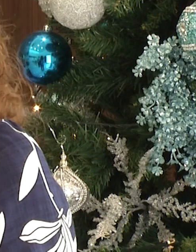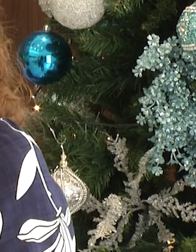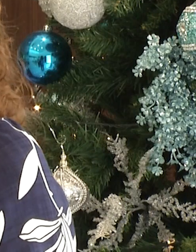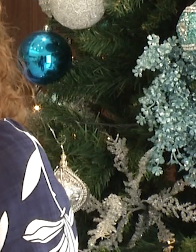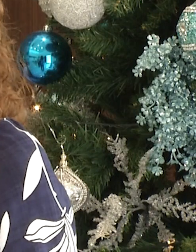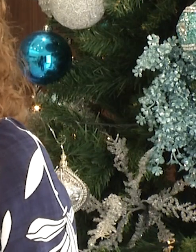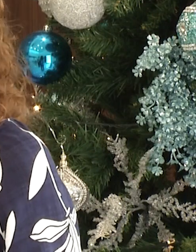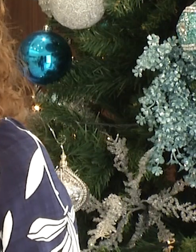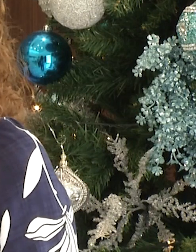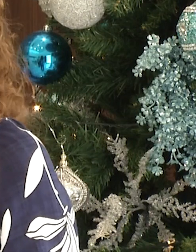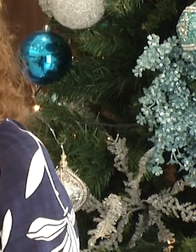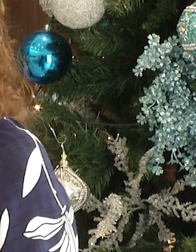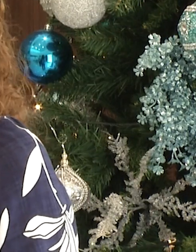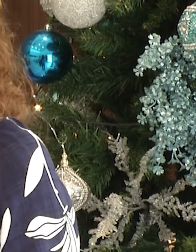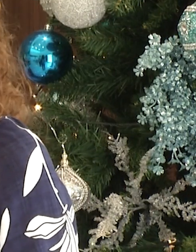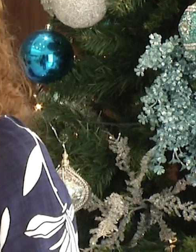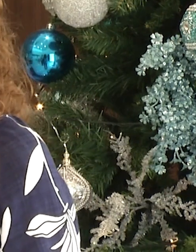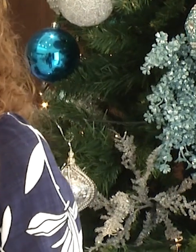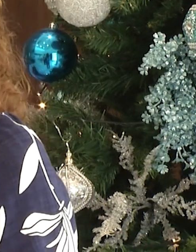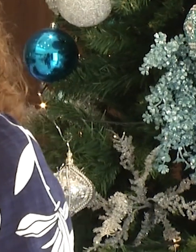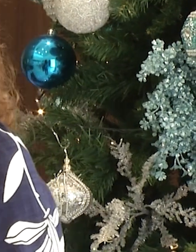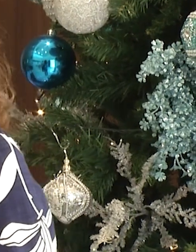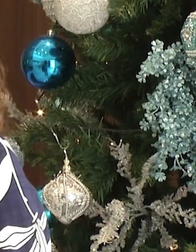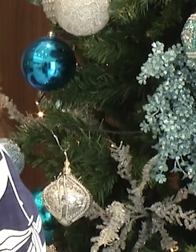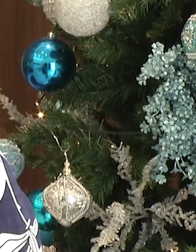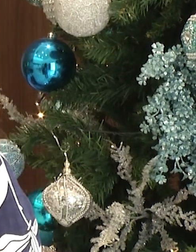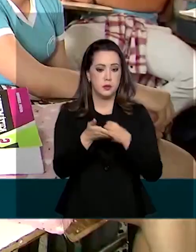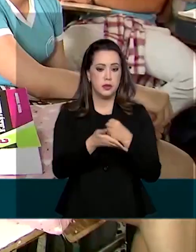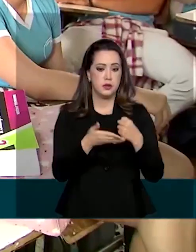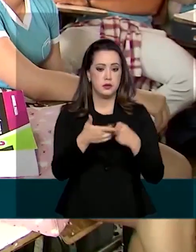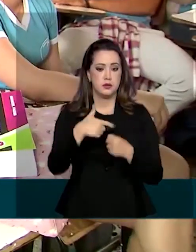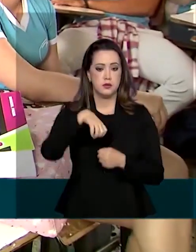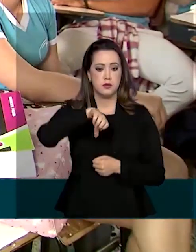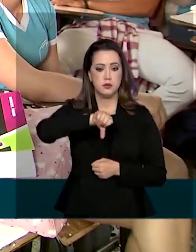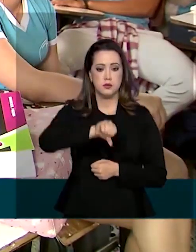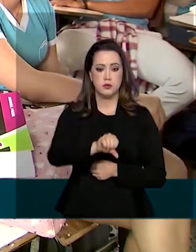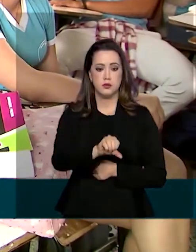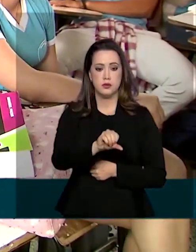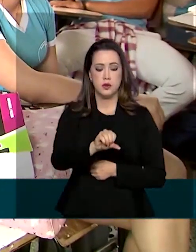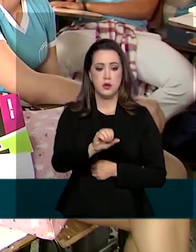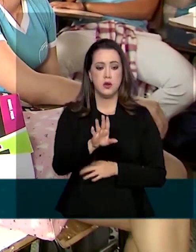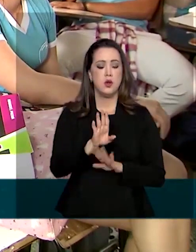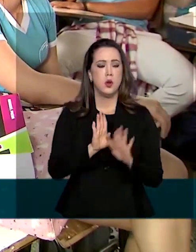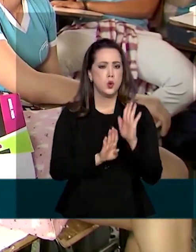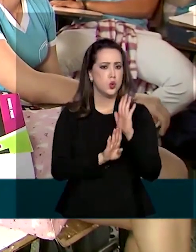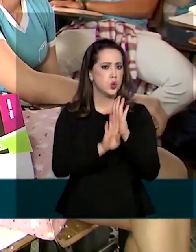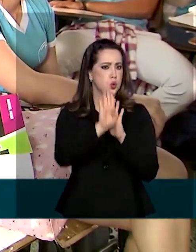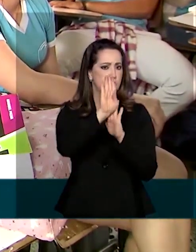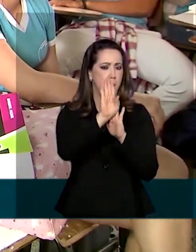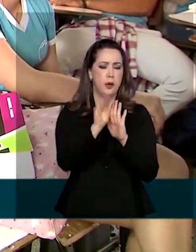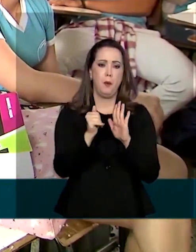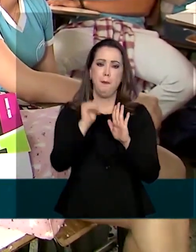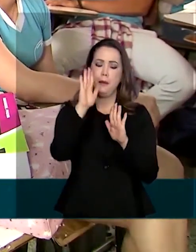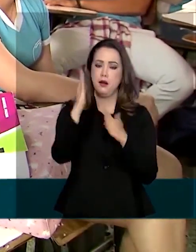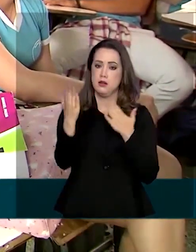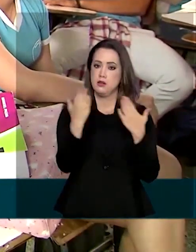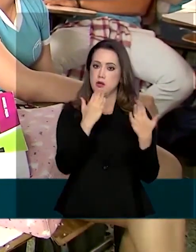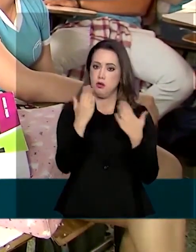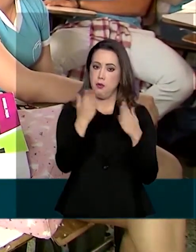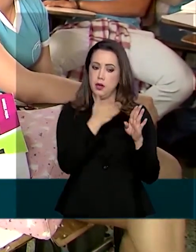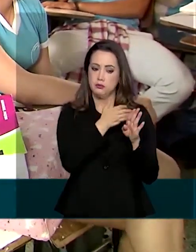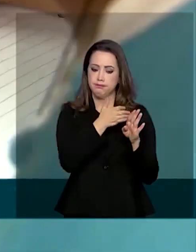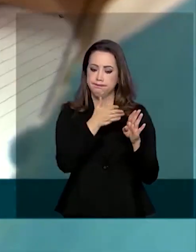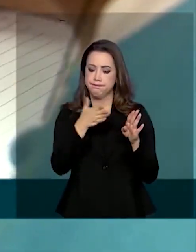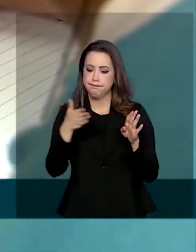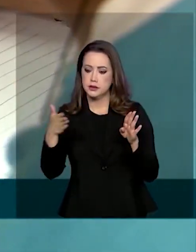tivemos vários também, várias escolas com bastante resultado positivo. A boa nota do IDEB não reflete só no sistema